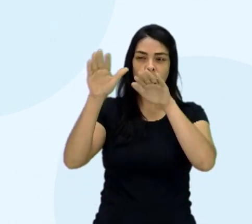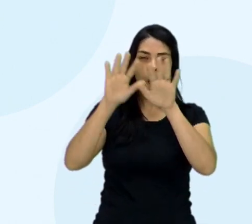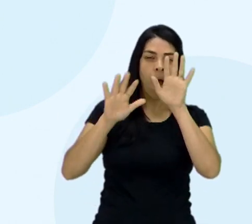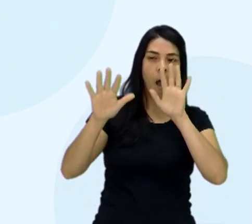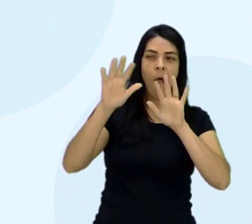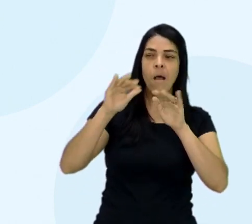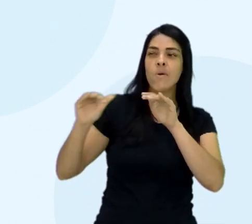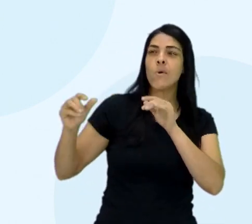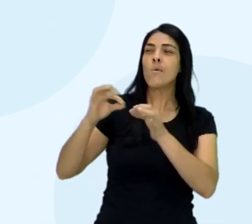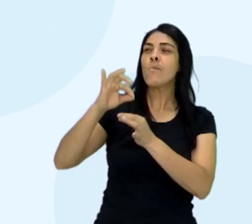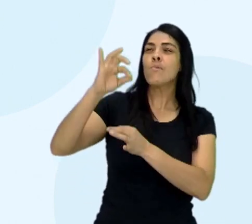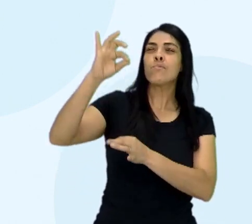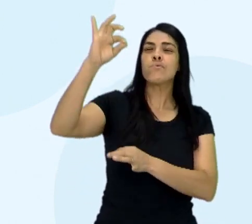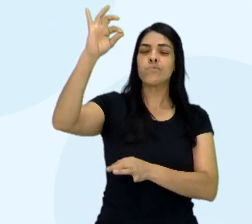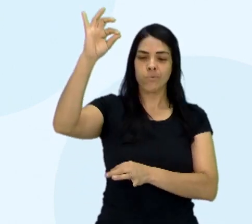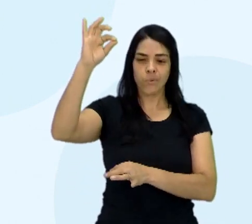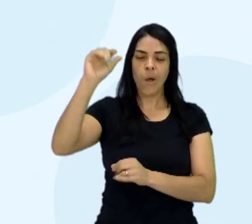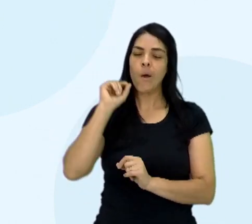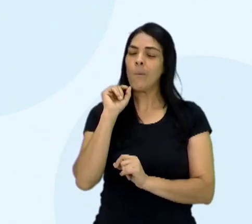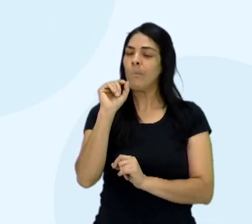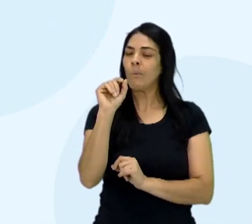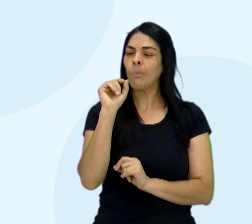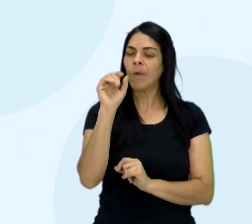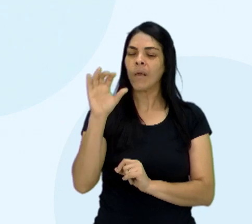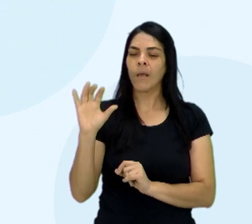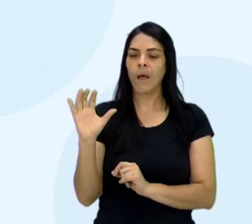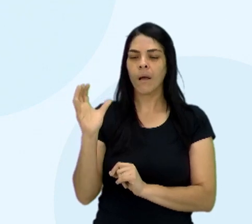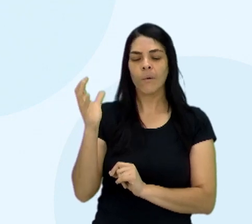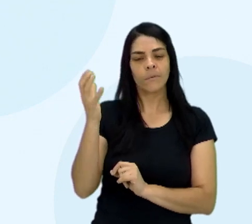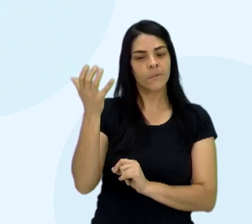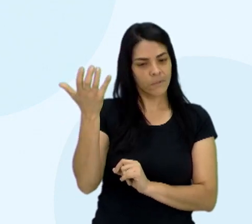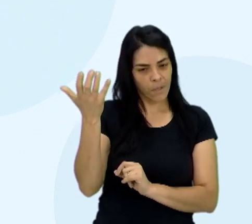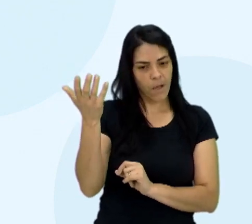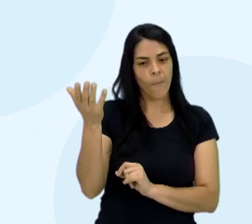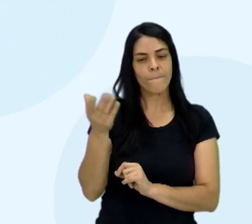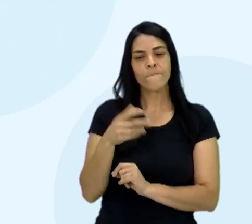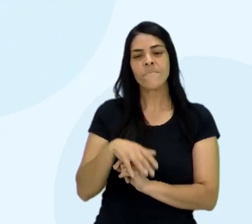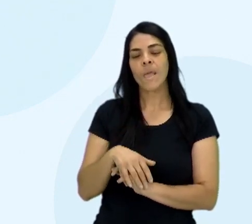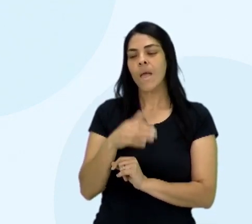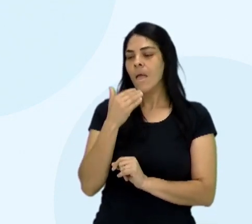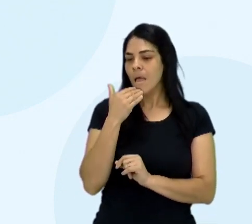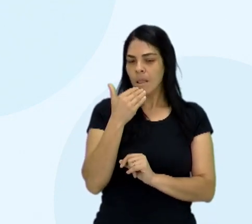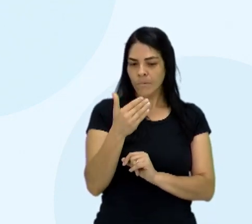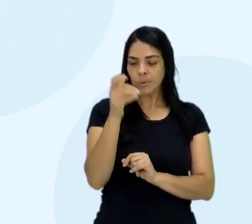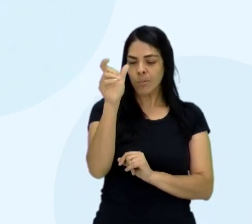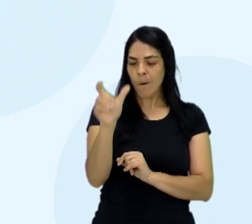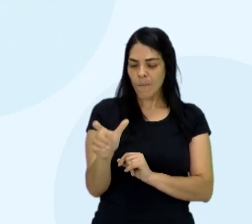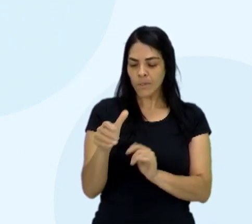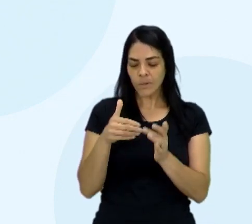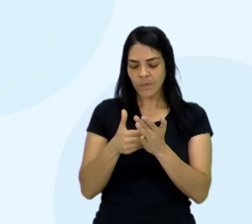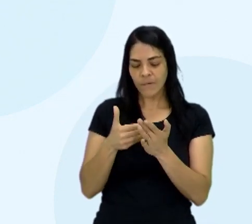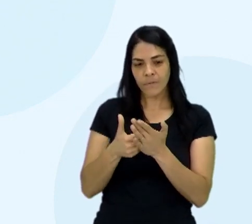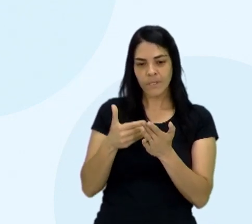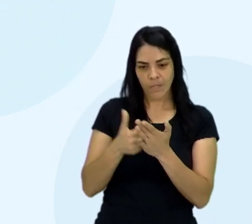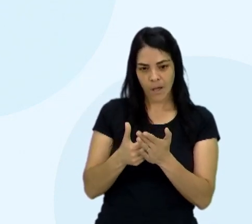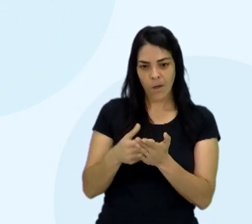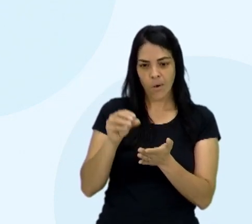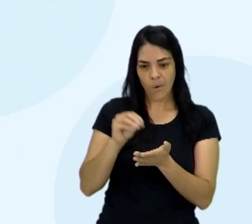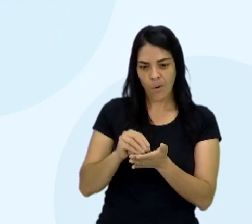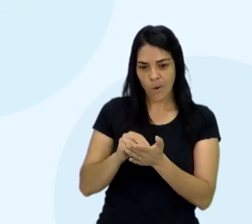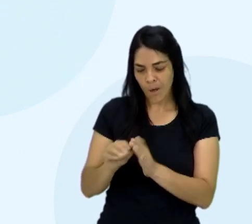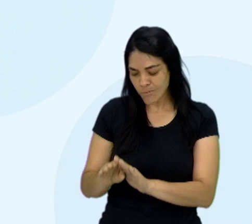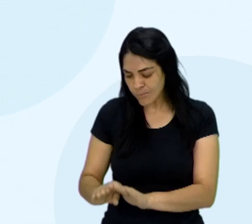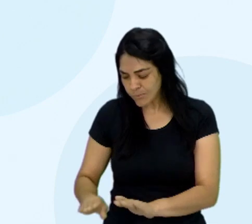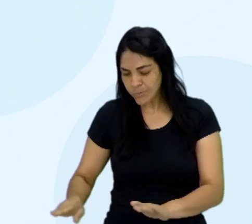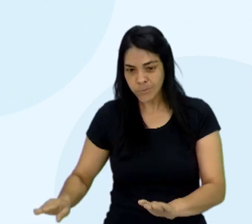Então, o que ele fez? Pediu pro um estudioso que acompanhava ele lá, colocar uma estaquinha no chão. Eu